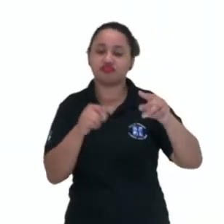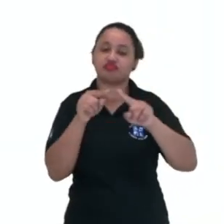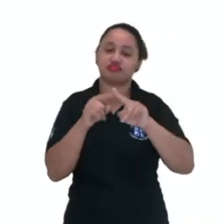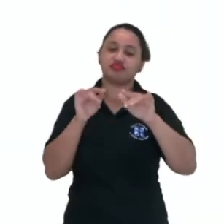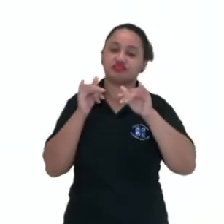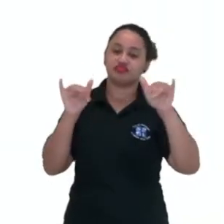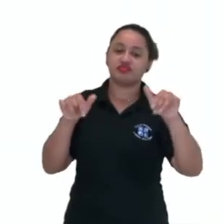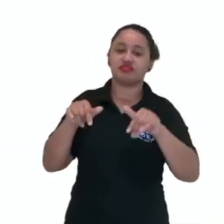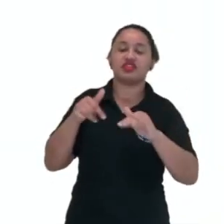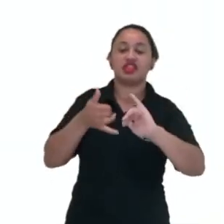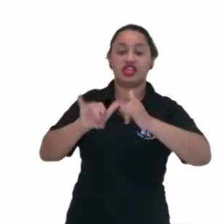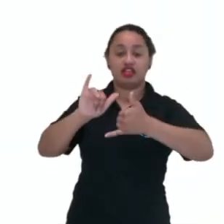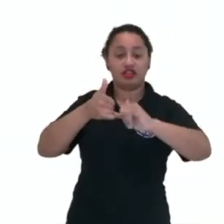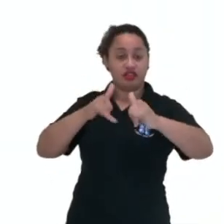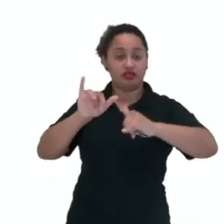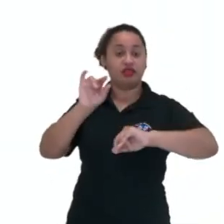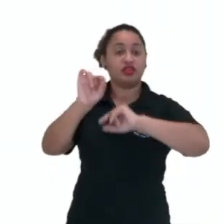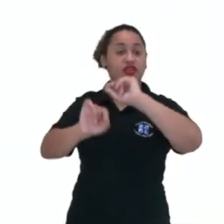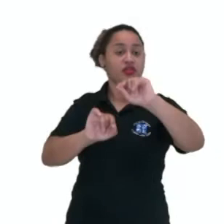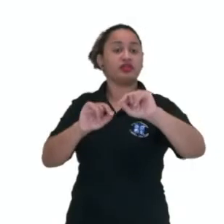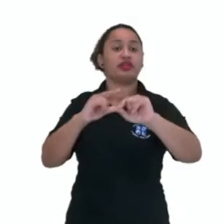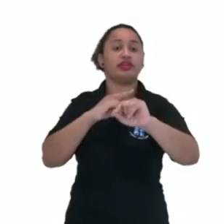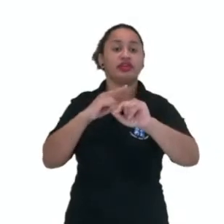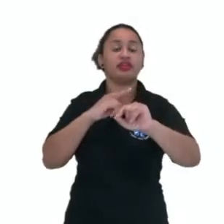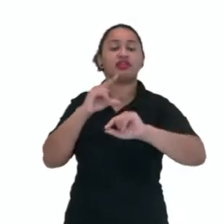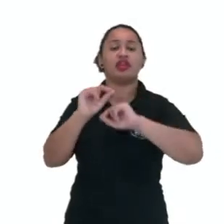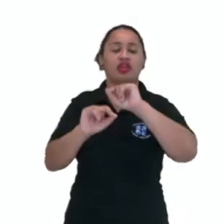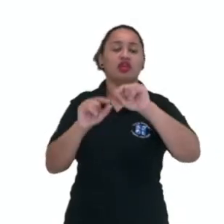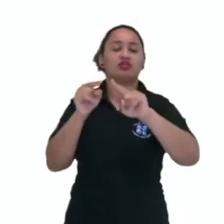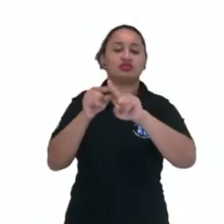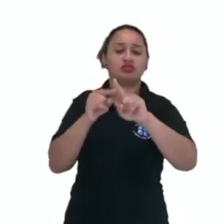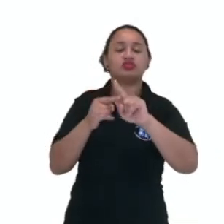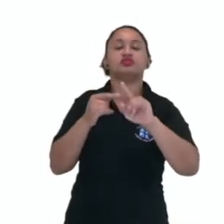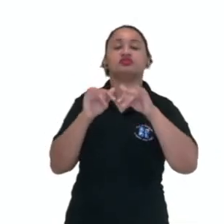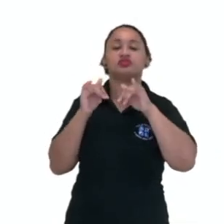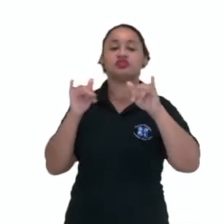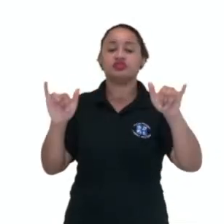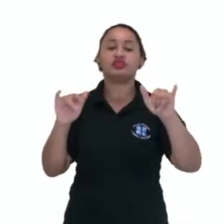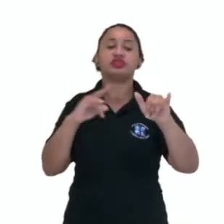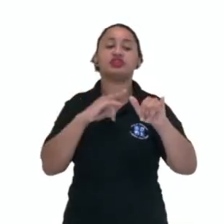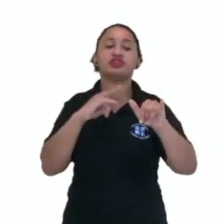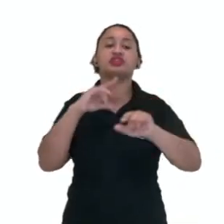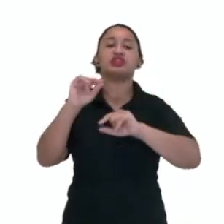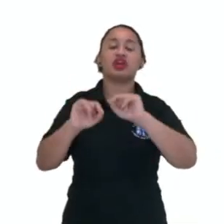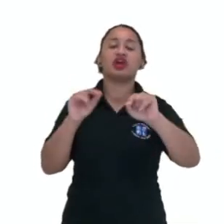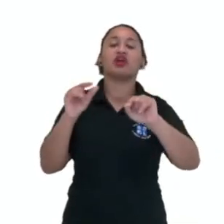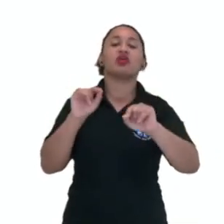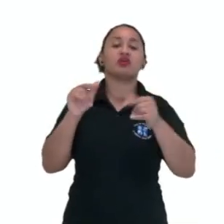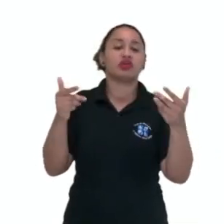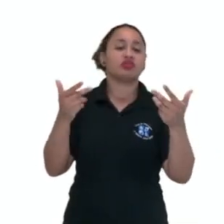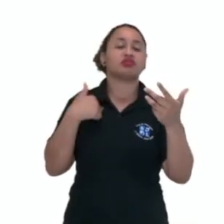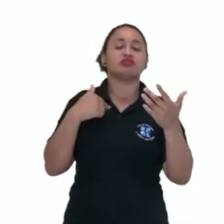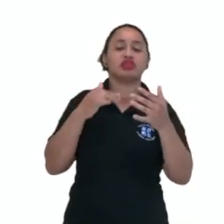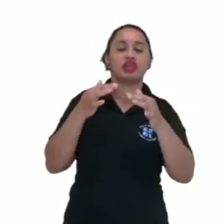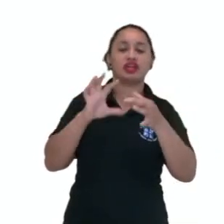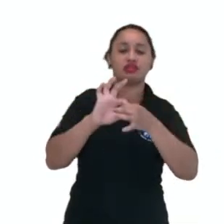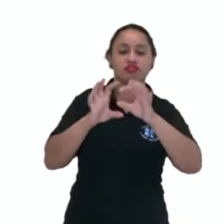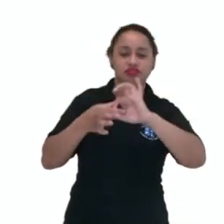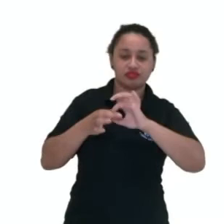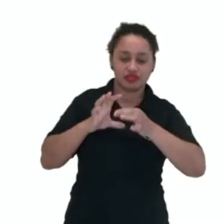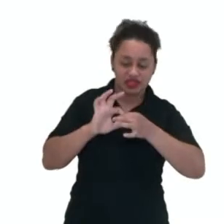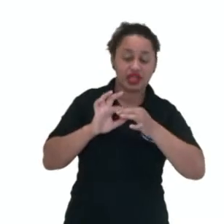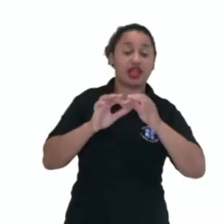Energia química é aquela que está localizada, é uma energia que está armazenada nas ligações químicas entre os